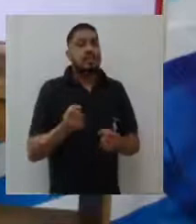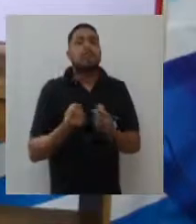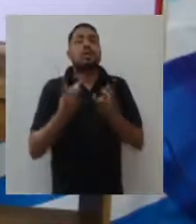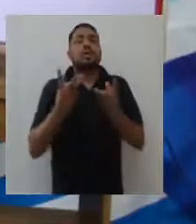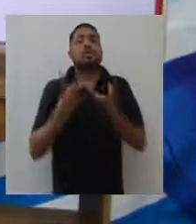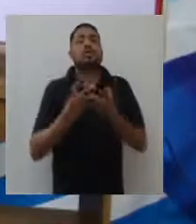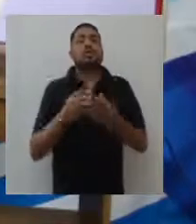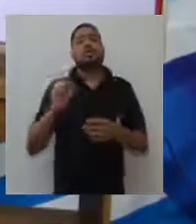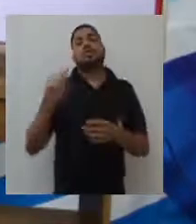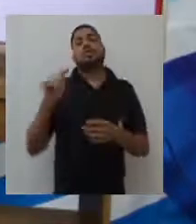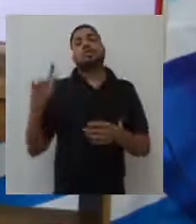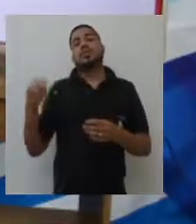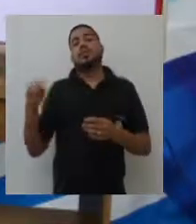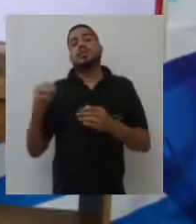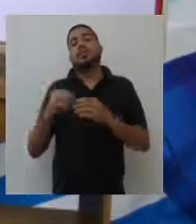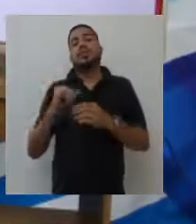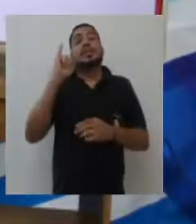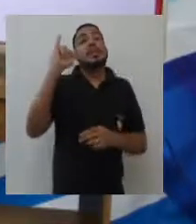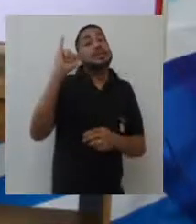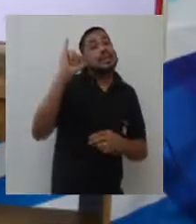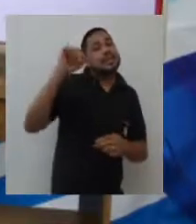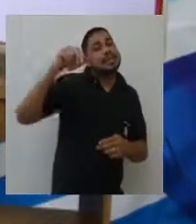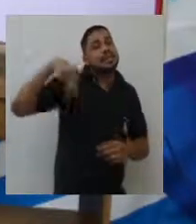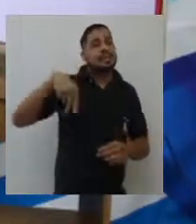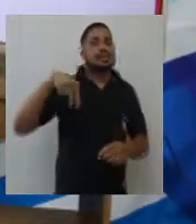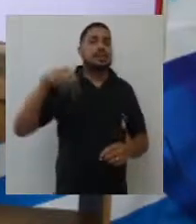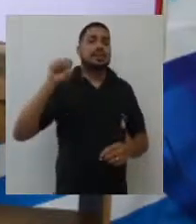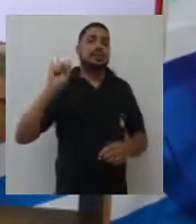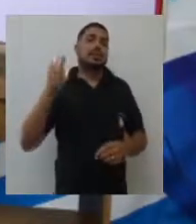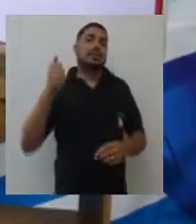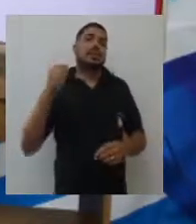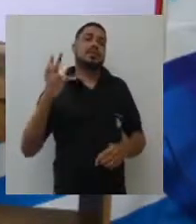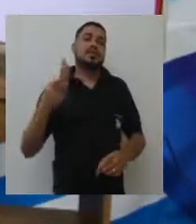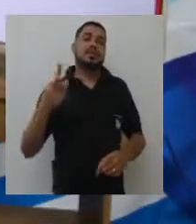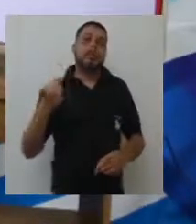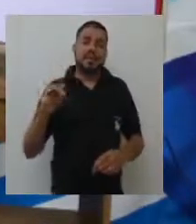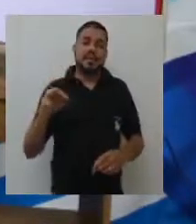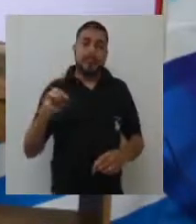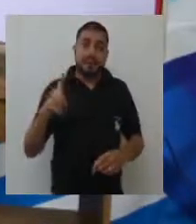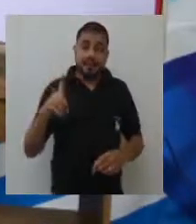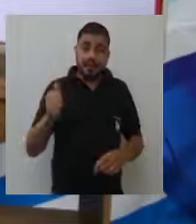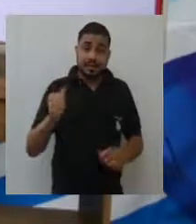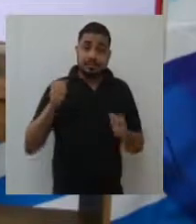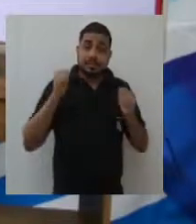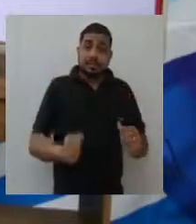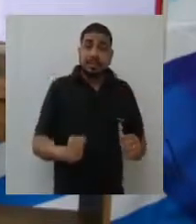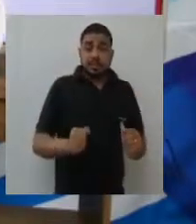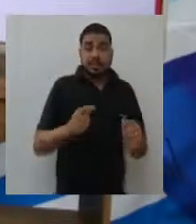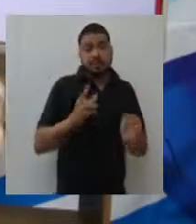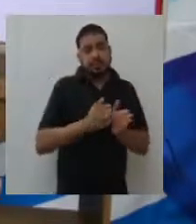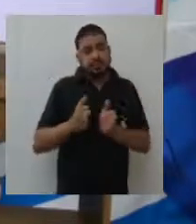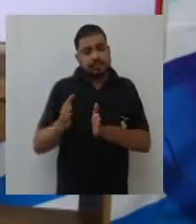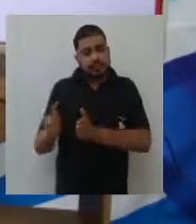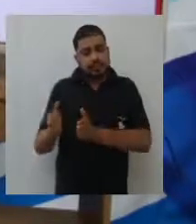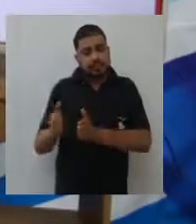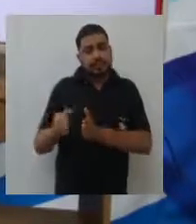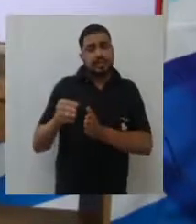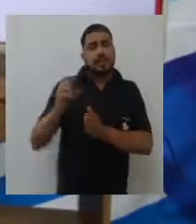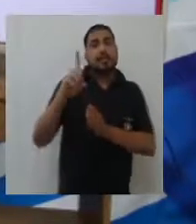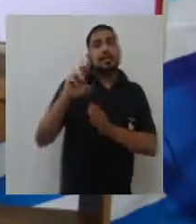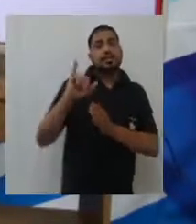chamamos de solução insaturada, que pode ser subdividida em diluída